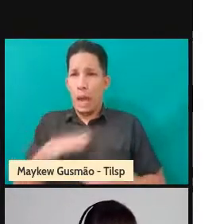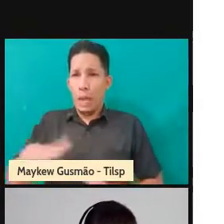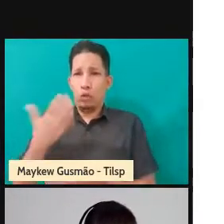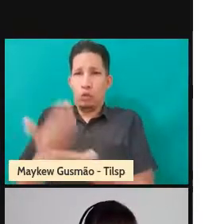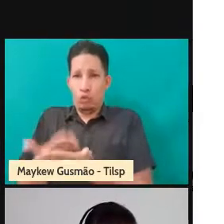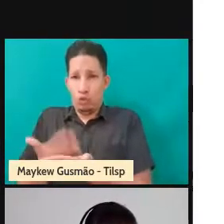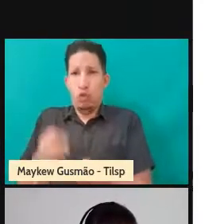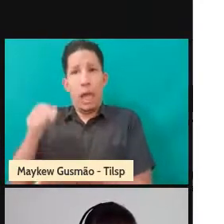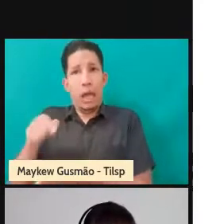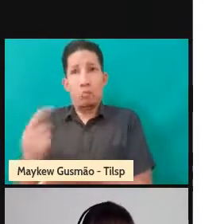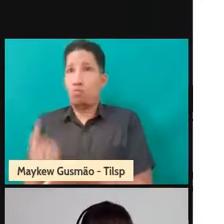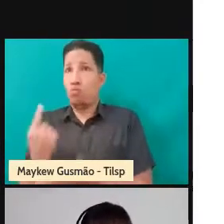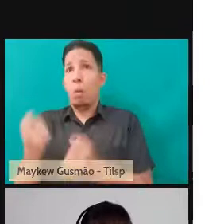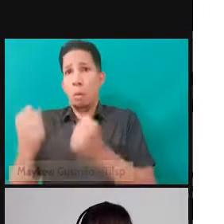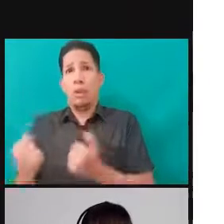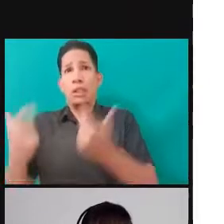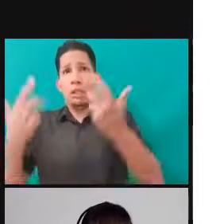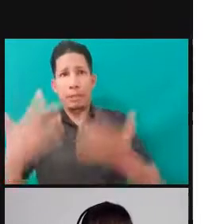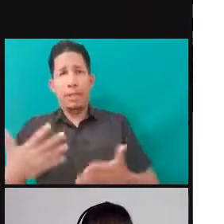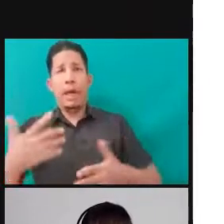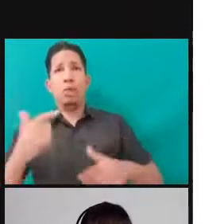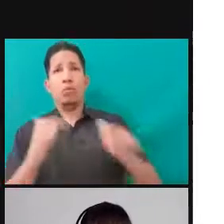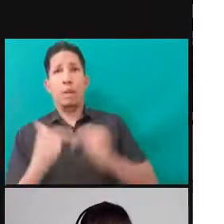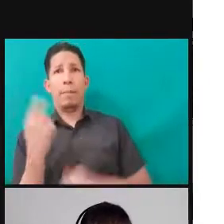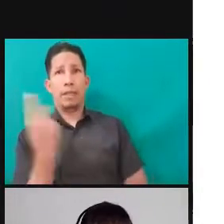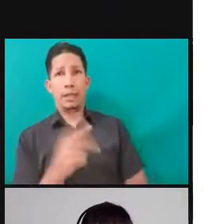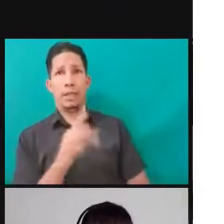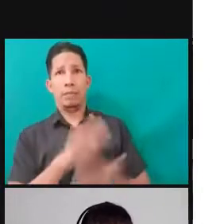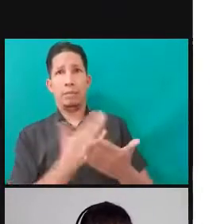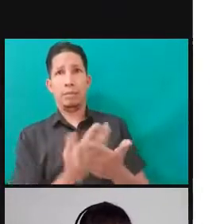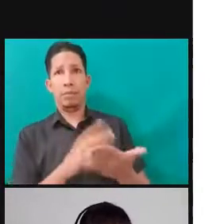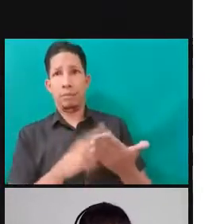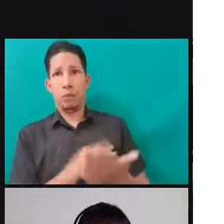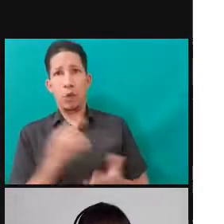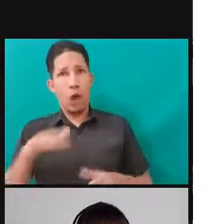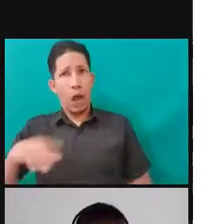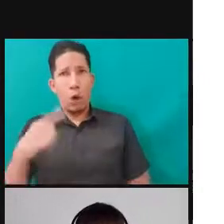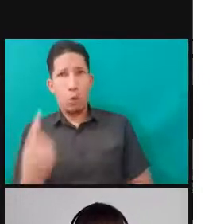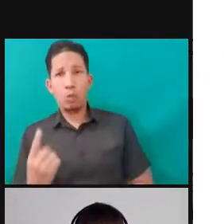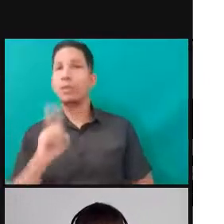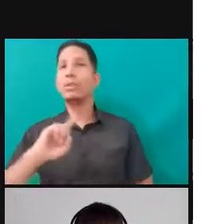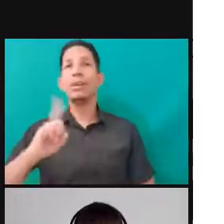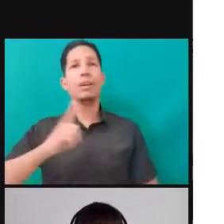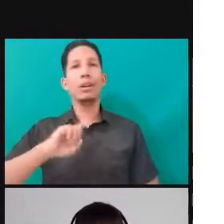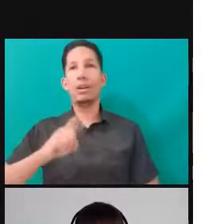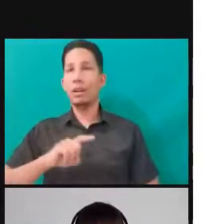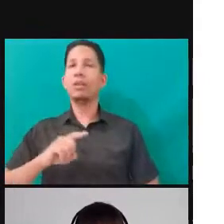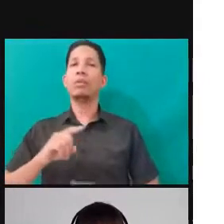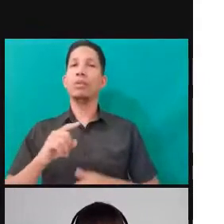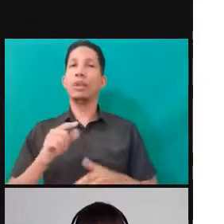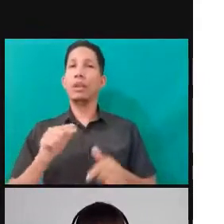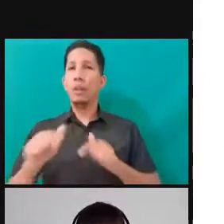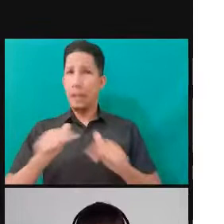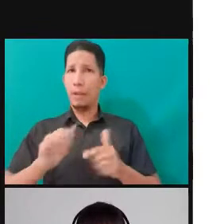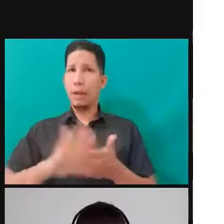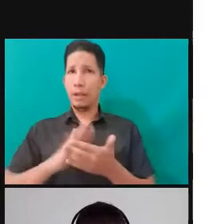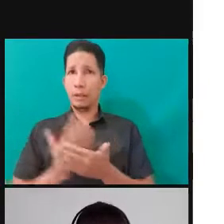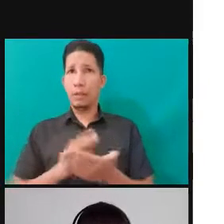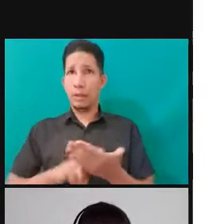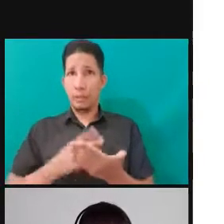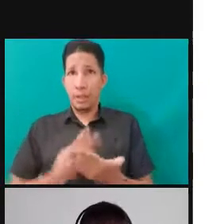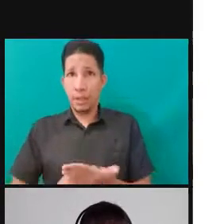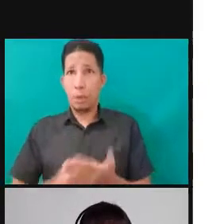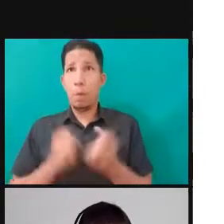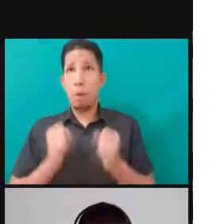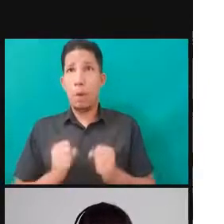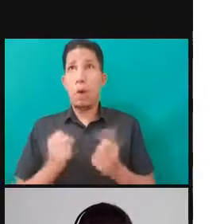atuação desse profissional. Então, o trabalho de tradução ele pode ser